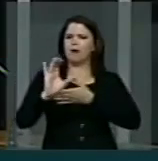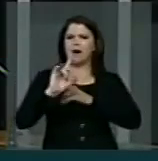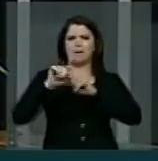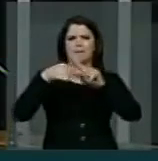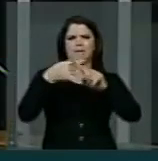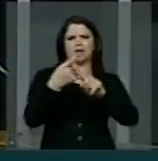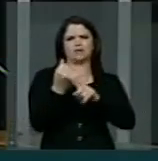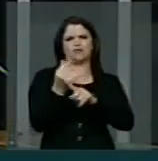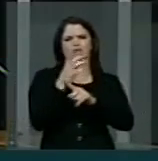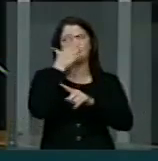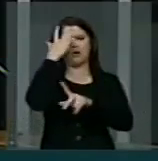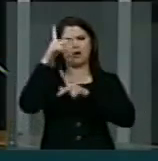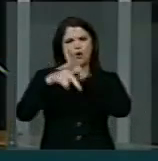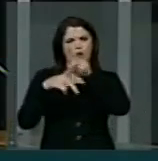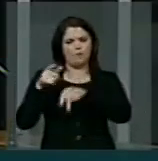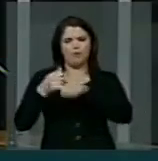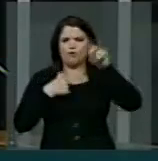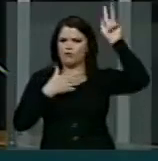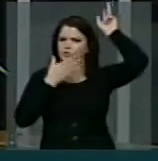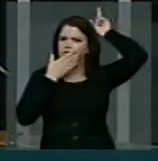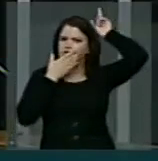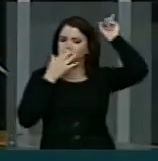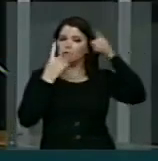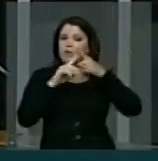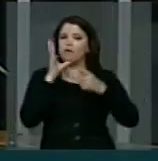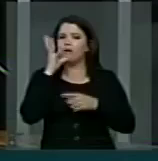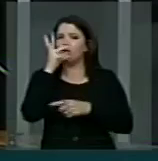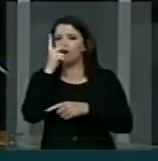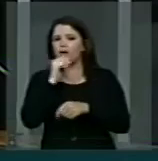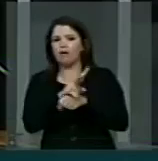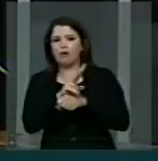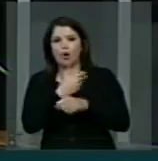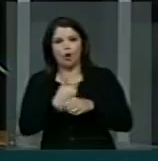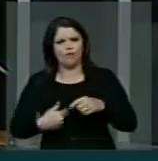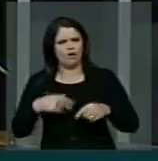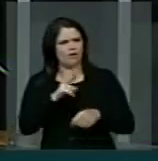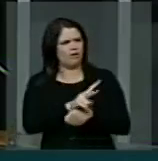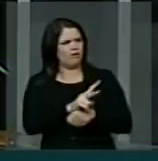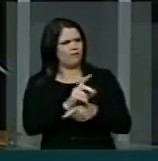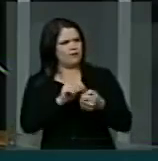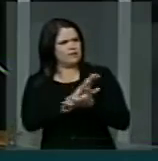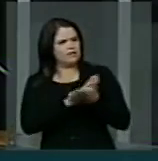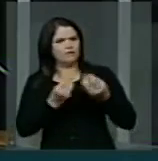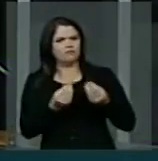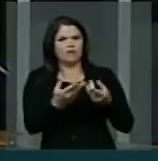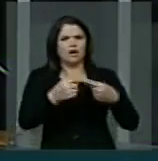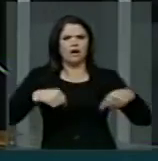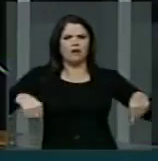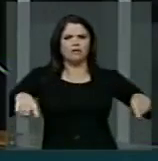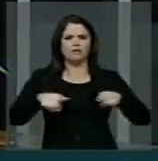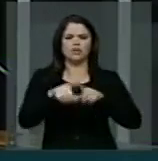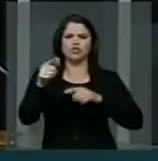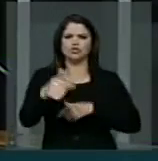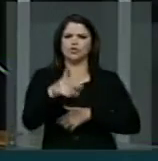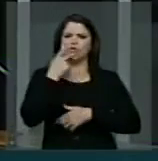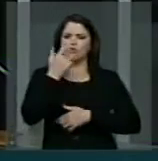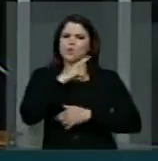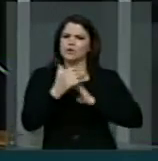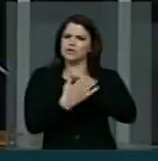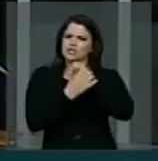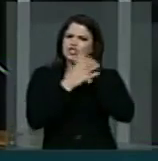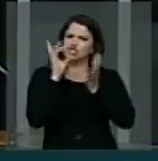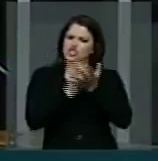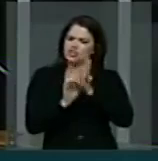adicional aos povos indígenas pela demora do Estado brasileiro em demarcar suas terras, em garantir sua